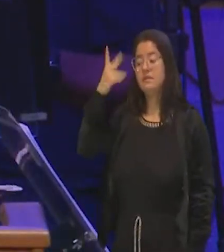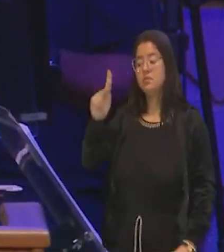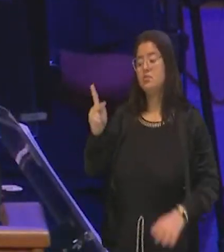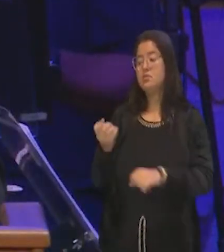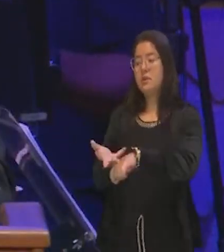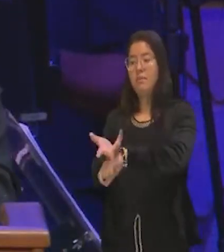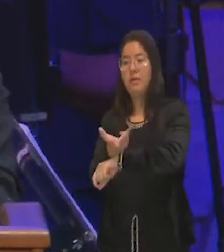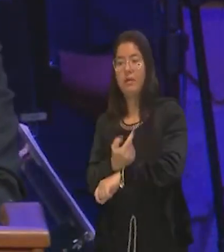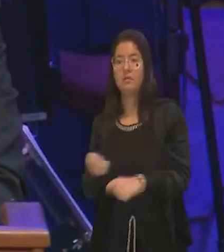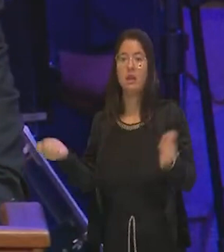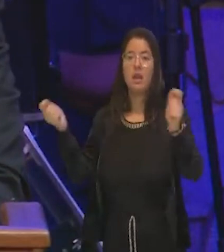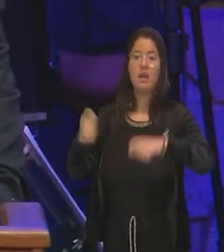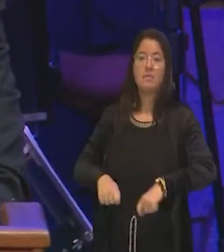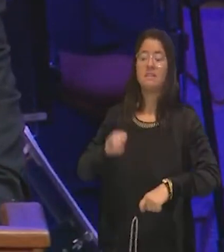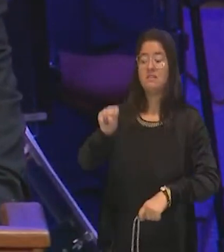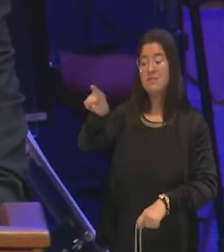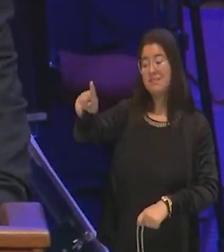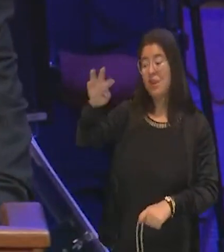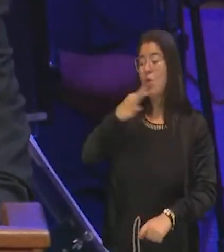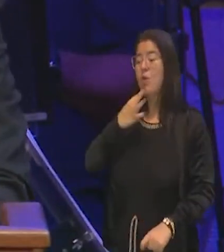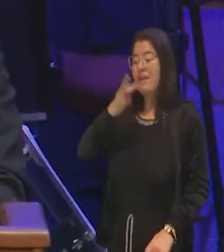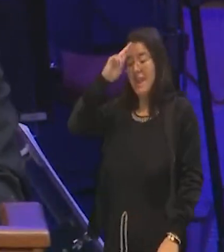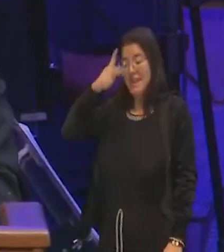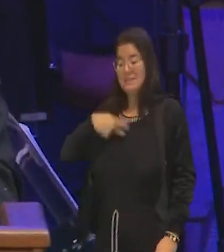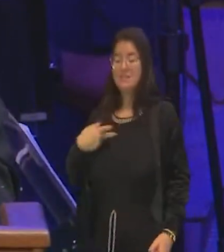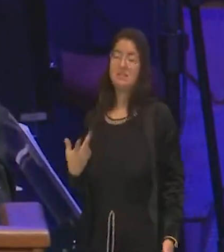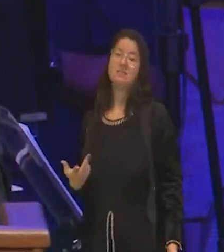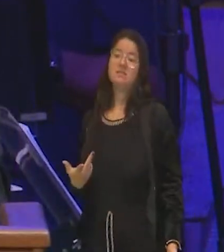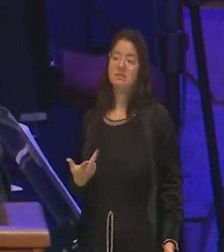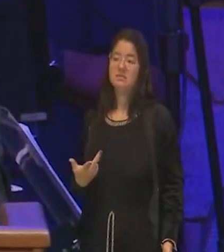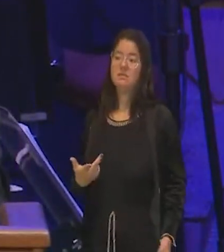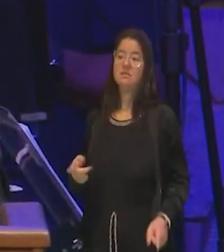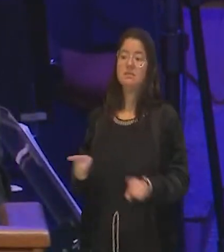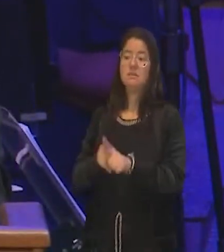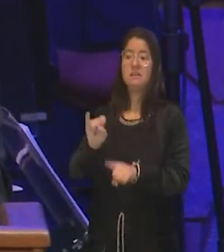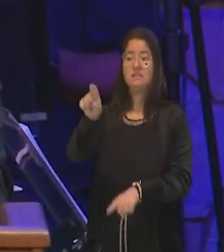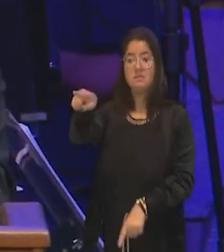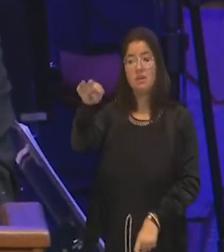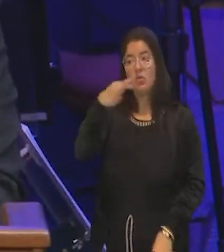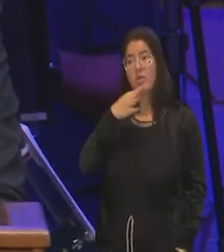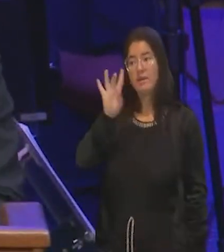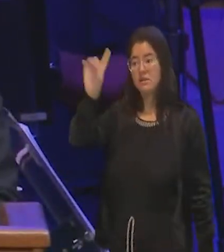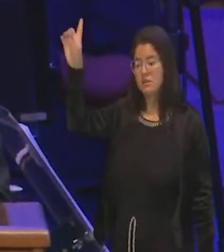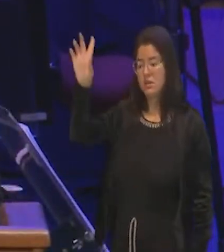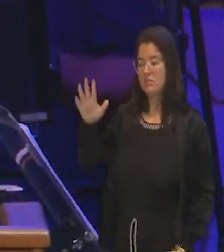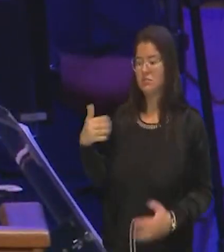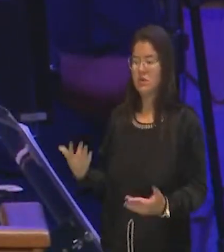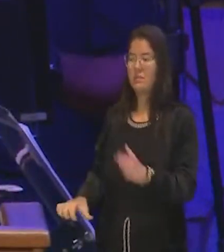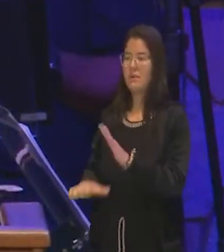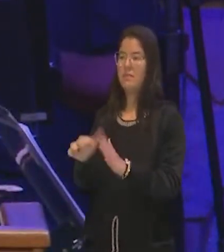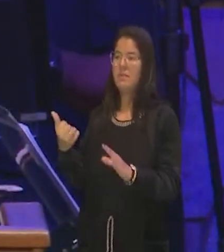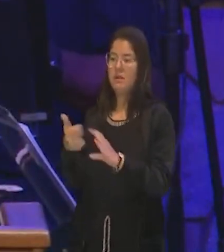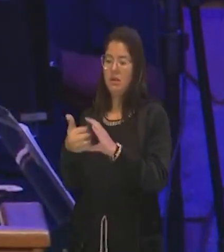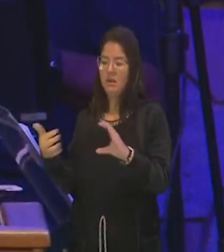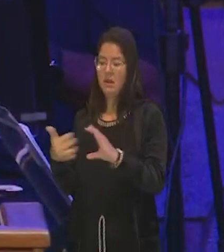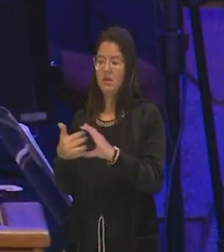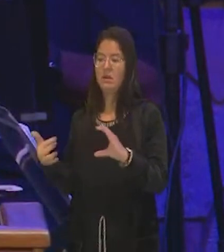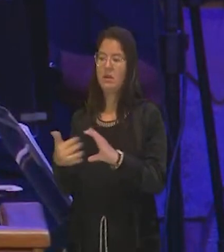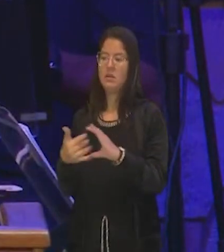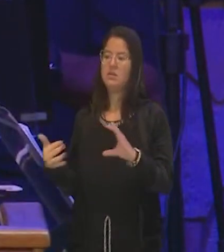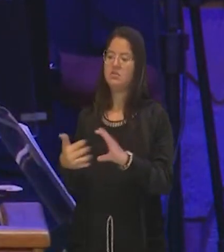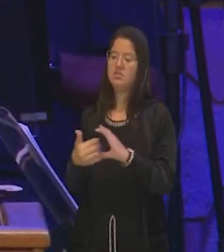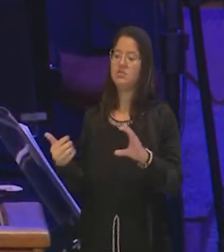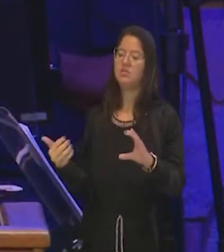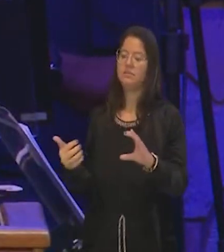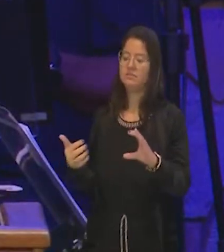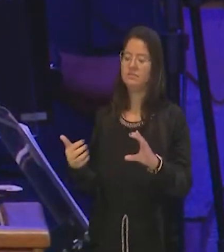habilidades, de quem você é, diante das pessoas e diante de Deus. A primeira característica irrepreensível é